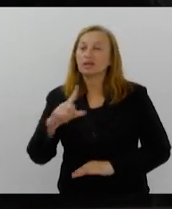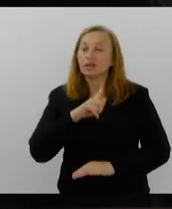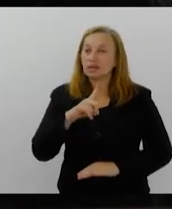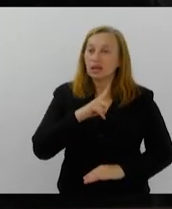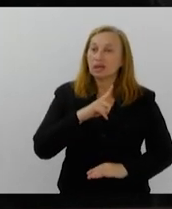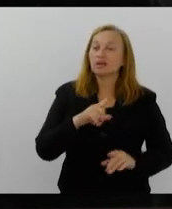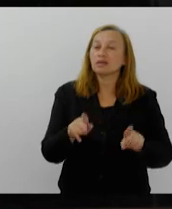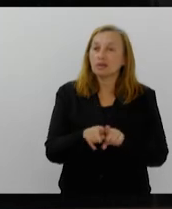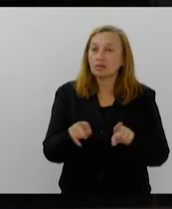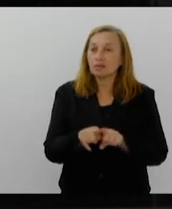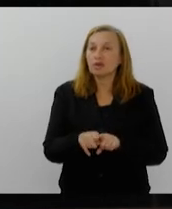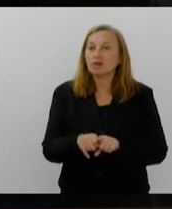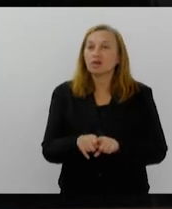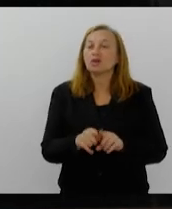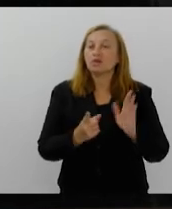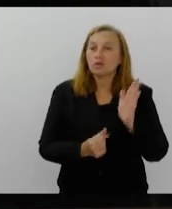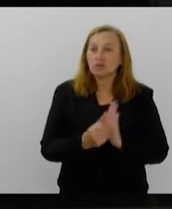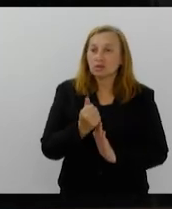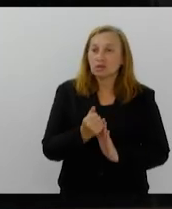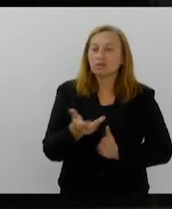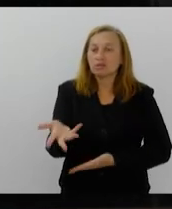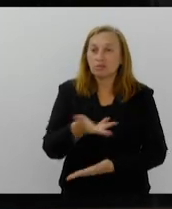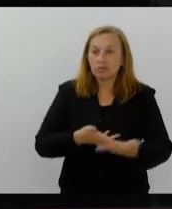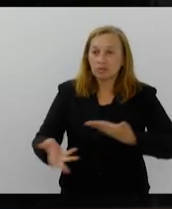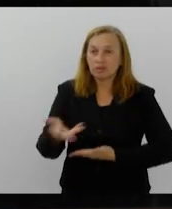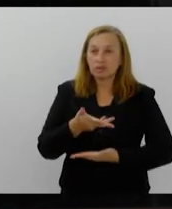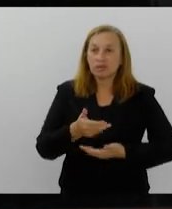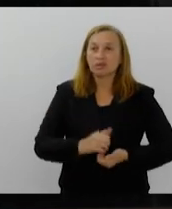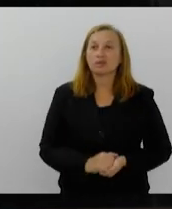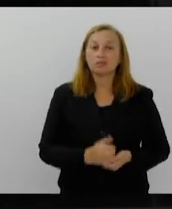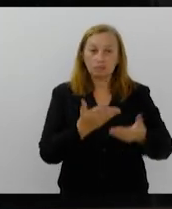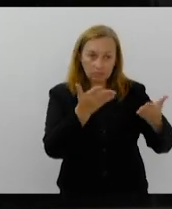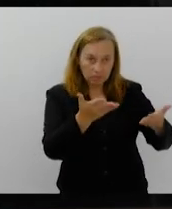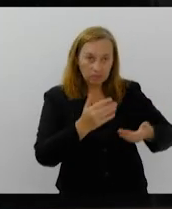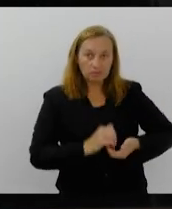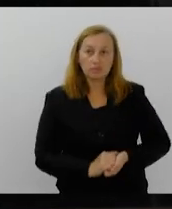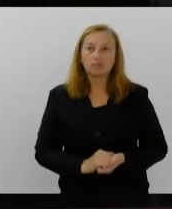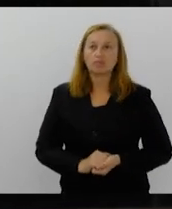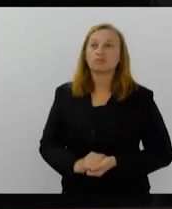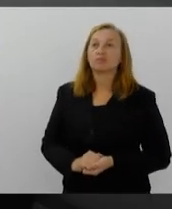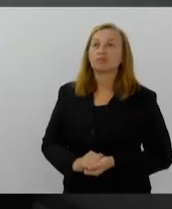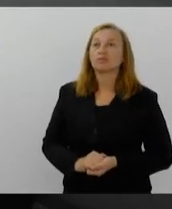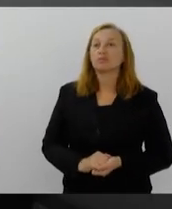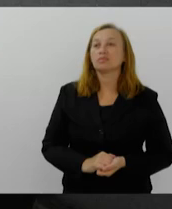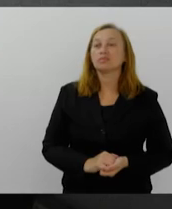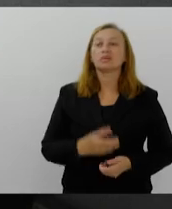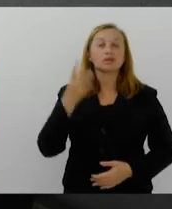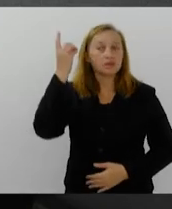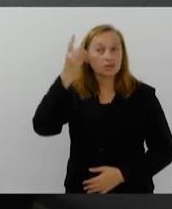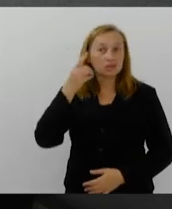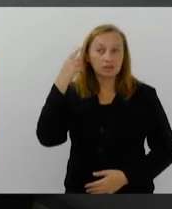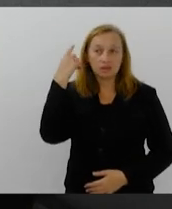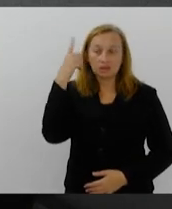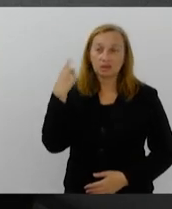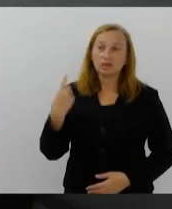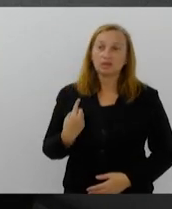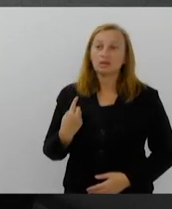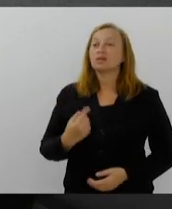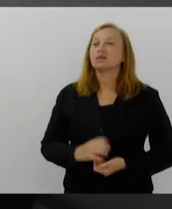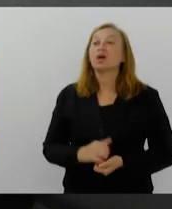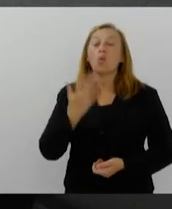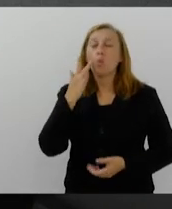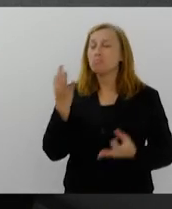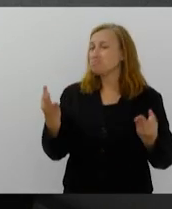previsão também do orçamento participativo. Por favor. Senhora deputada Dani Monteiro,